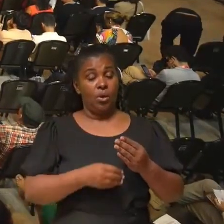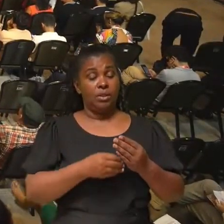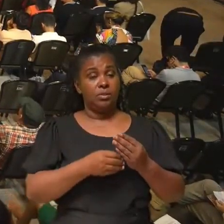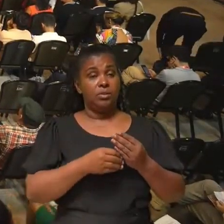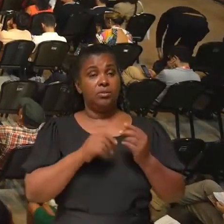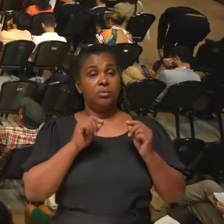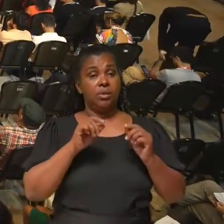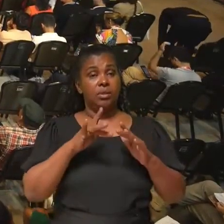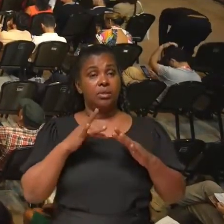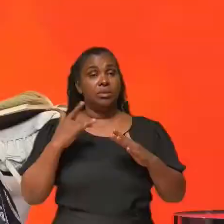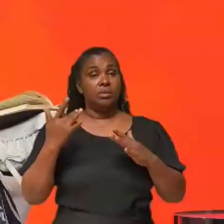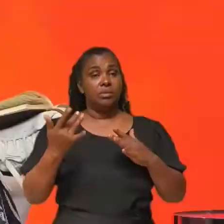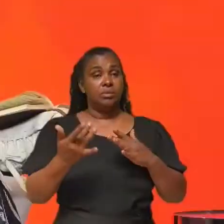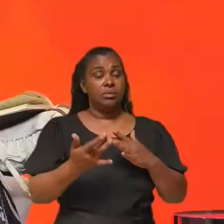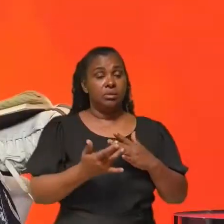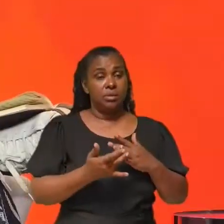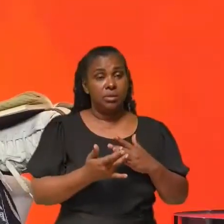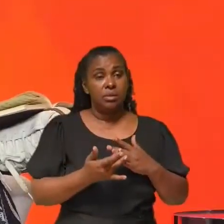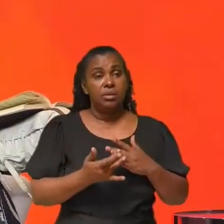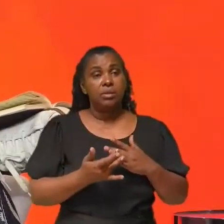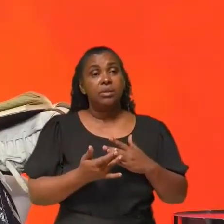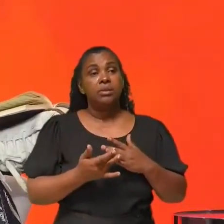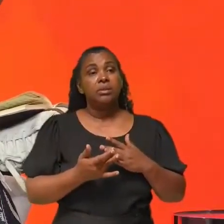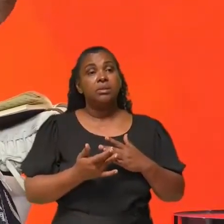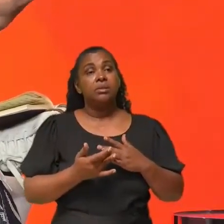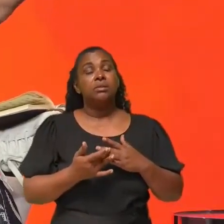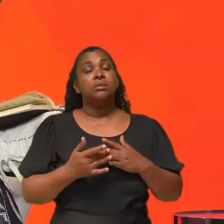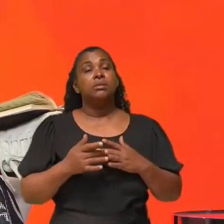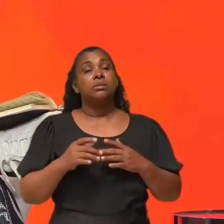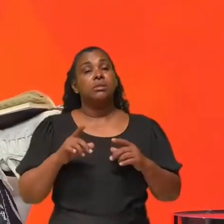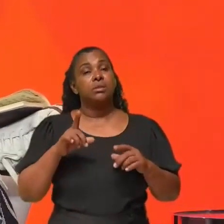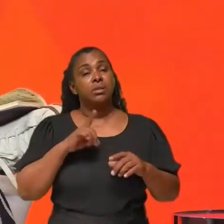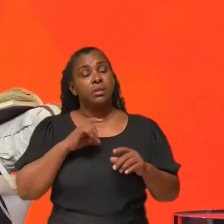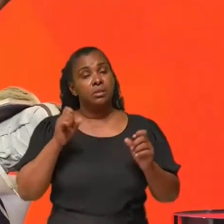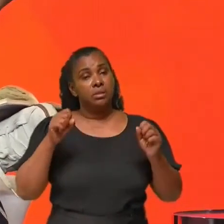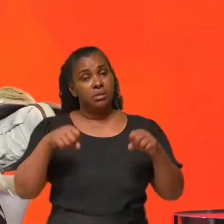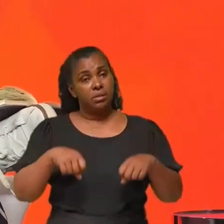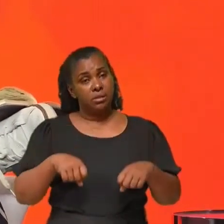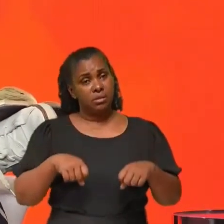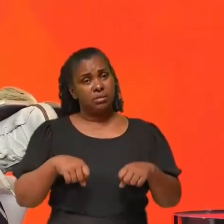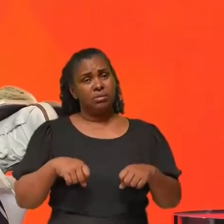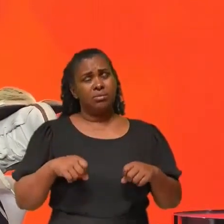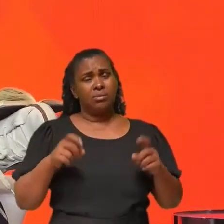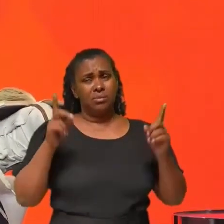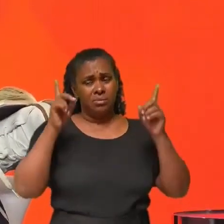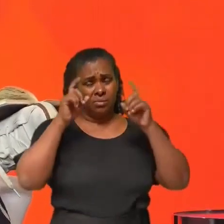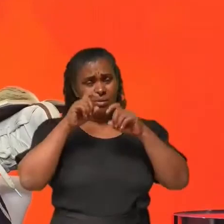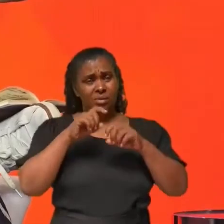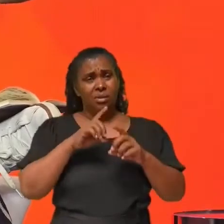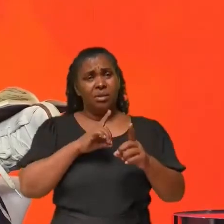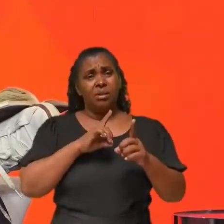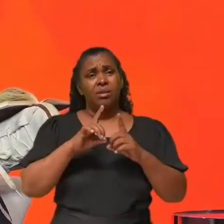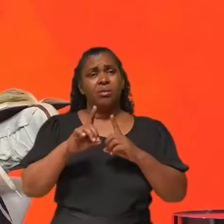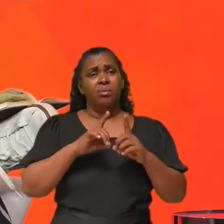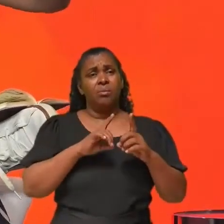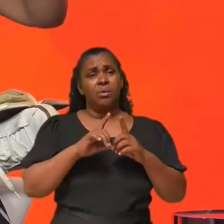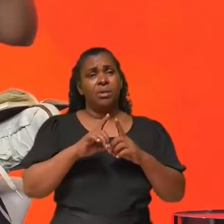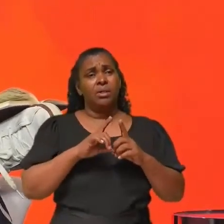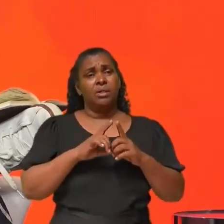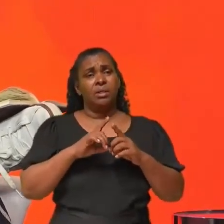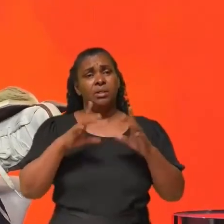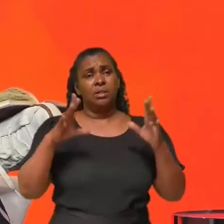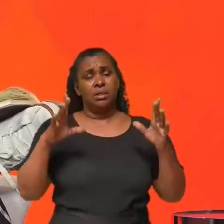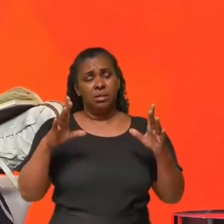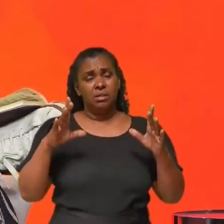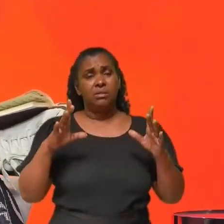embora tenham, sim, uma trincheira democratizadora que faz com que, querendo ou não, todo mundo aqui possa falar com